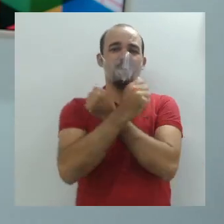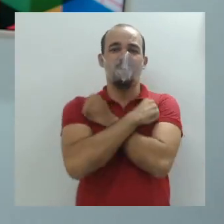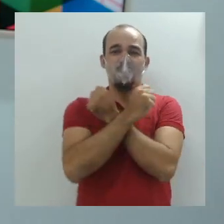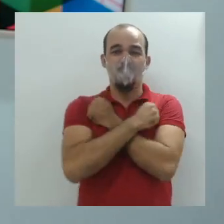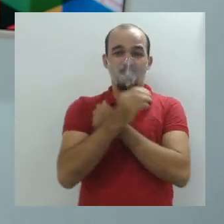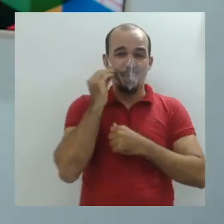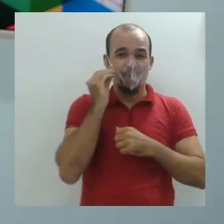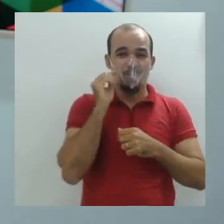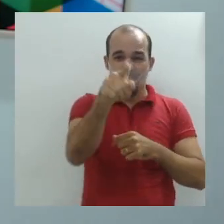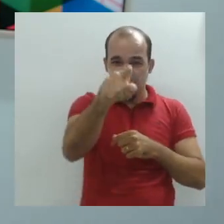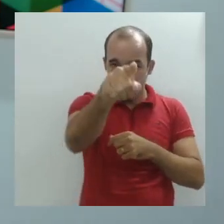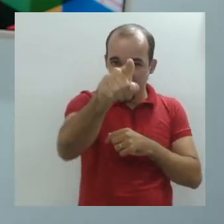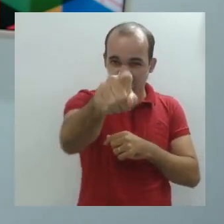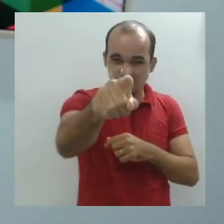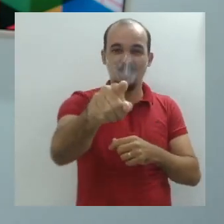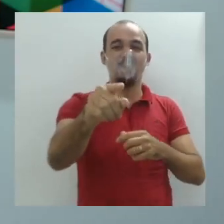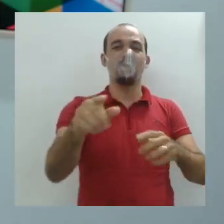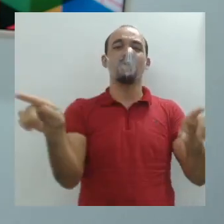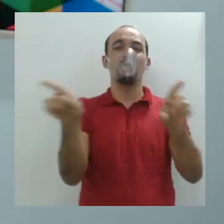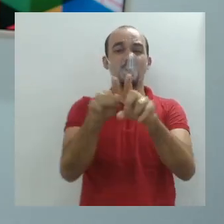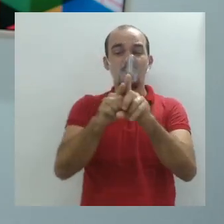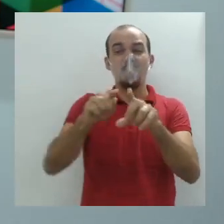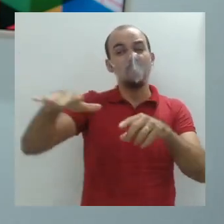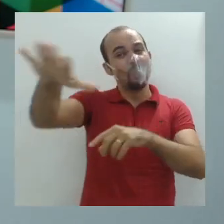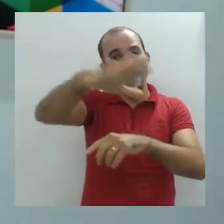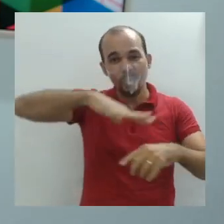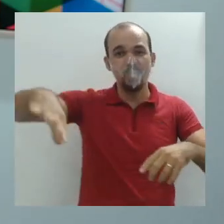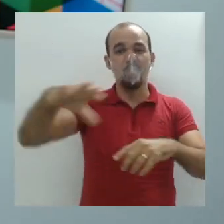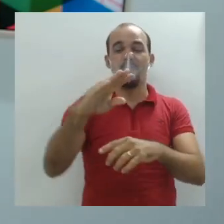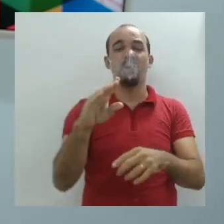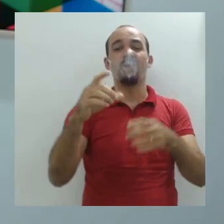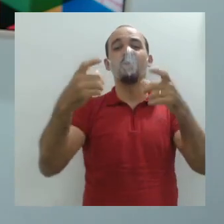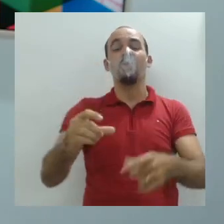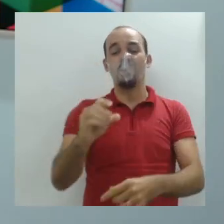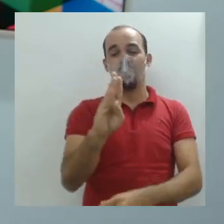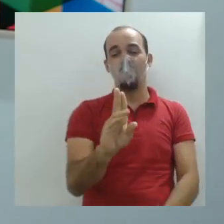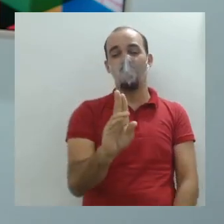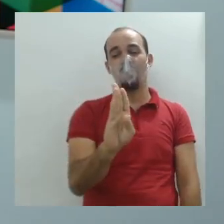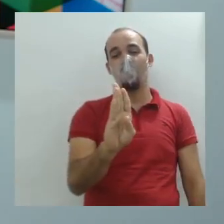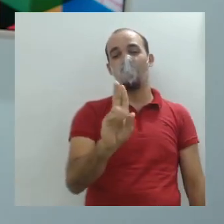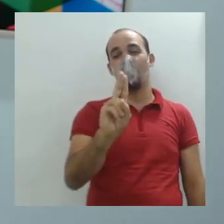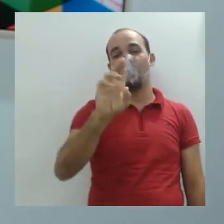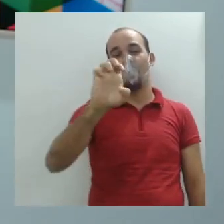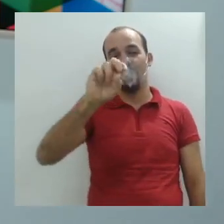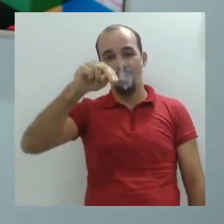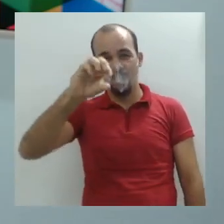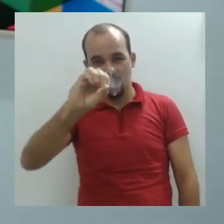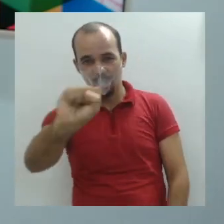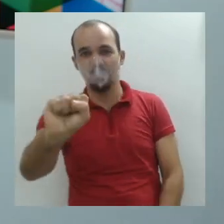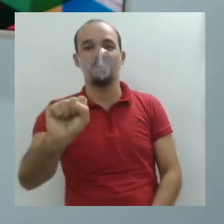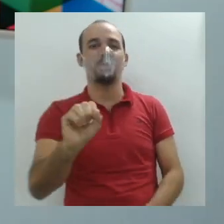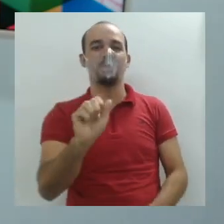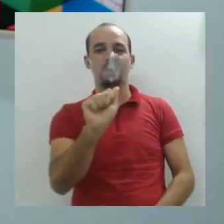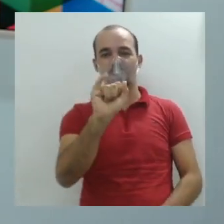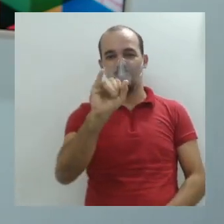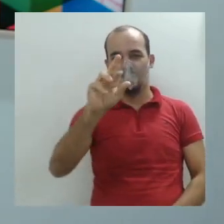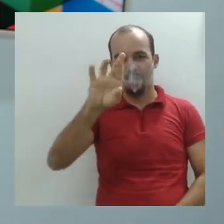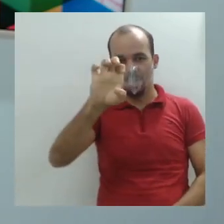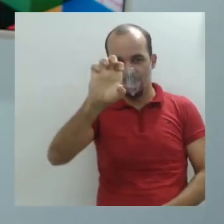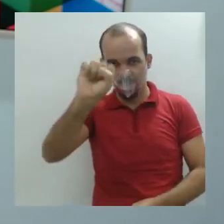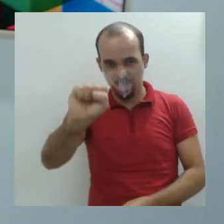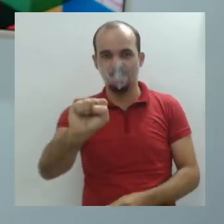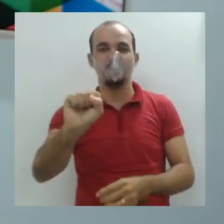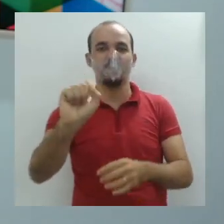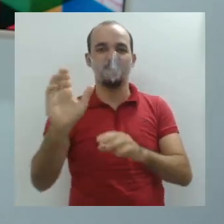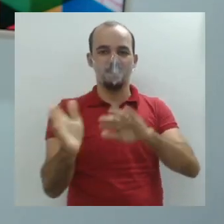para você, Dona Ivone, e para todos os moradores de tua cidade e da Mata Norte completa aqui, beleza? Galera, essa questão que esse modelo